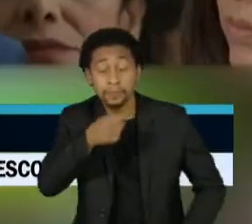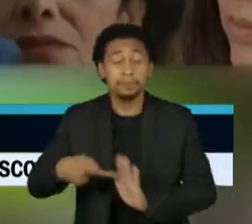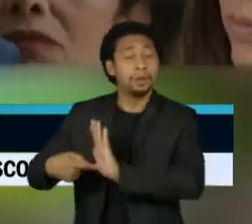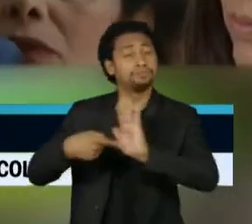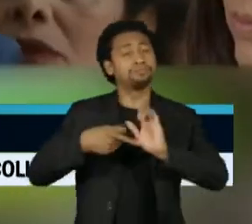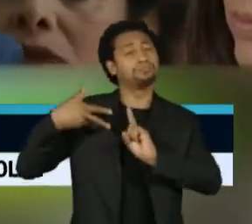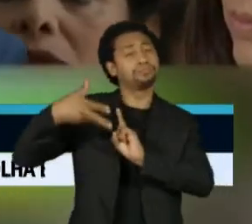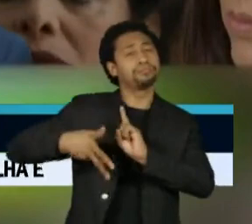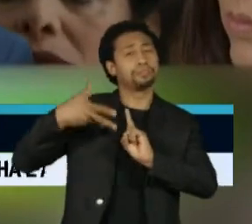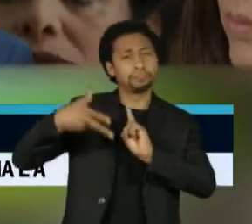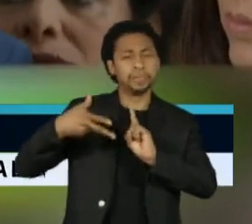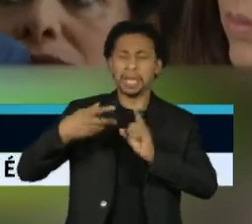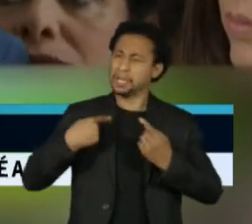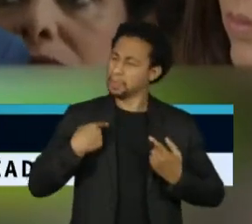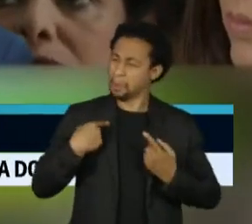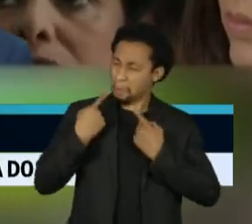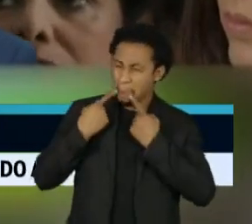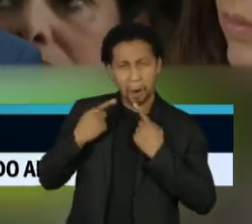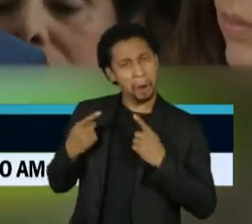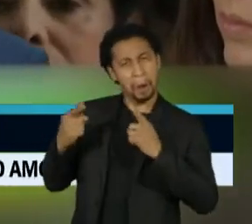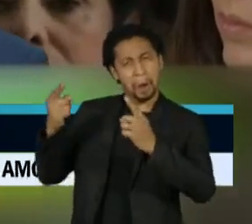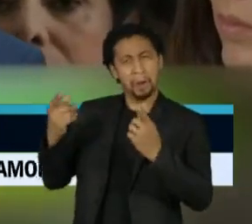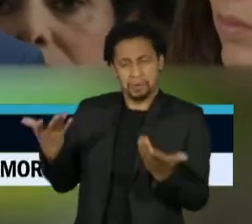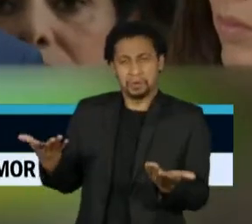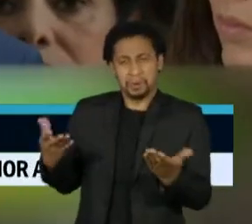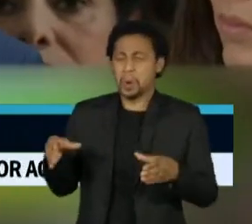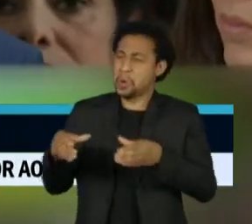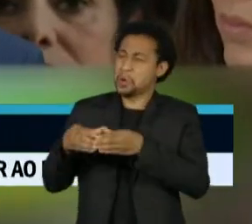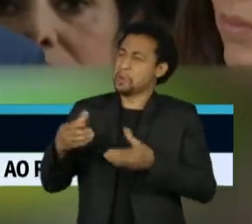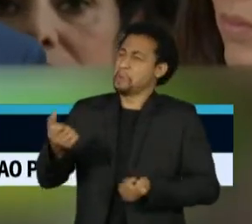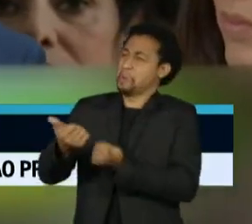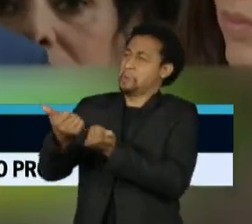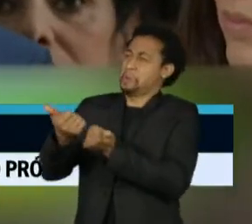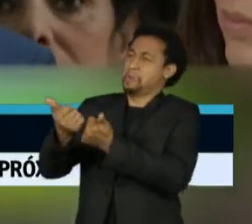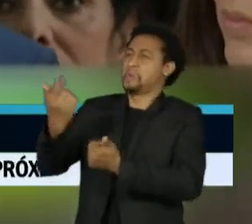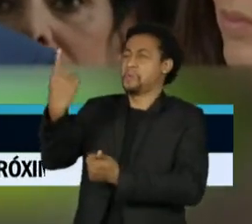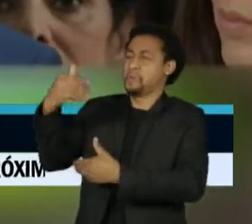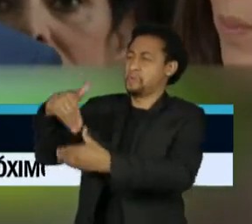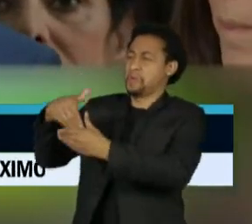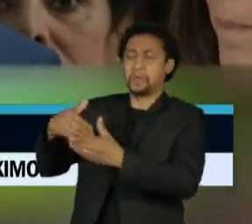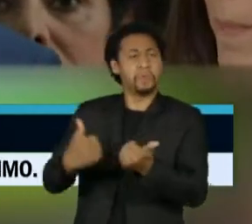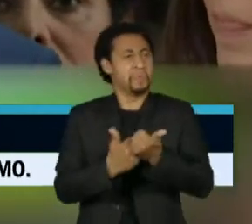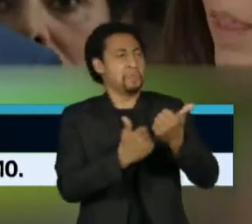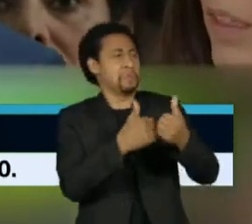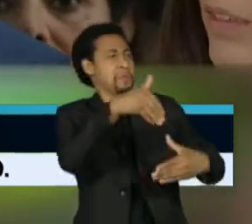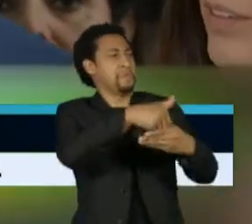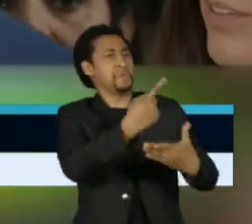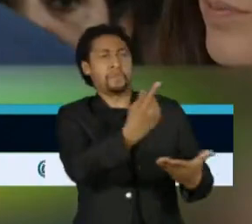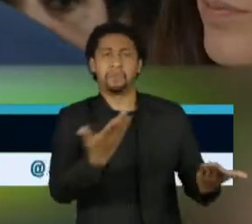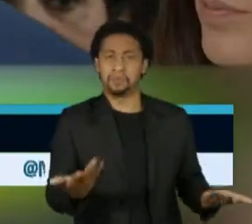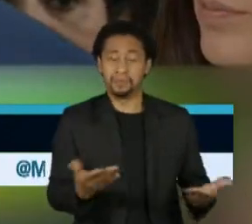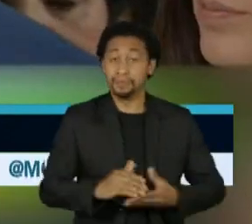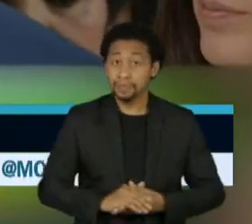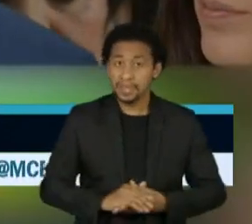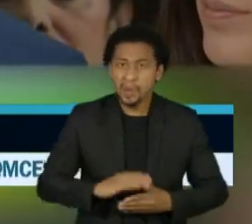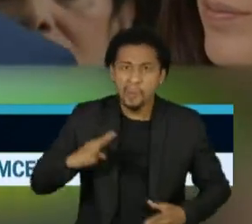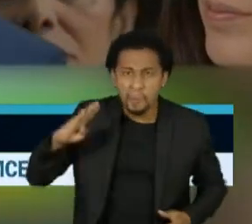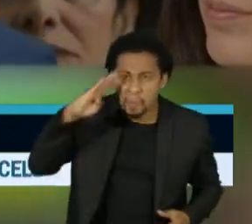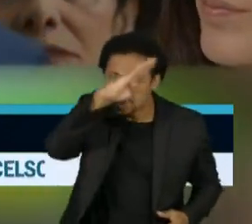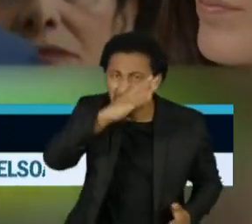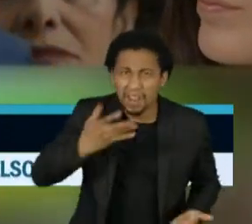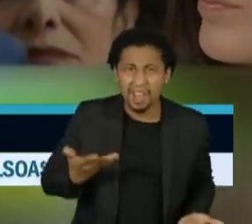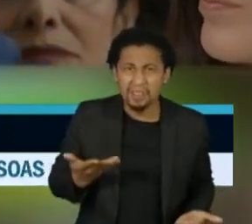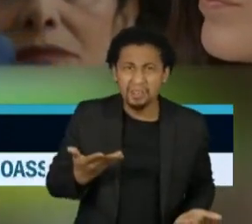pedetista criticou adversários que fazem campanha pelo chamado voto útil. Bolsonaro não existiria se não